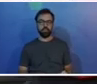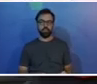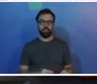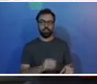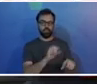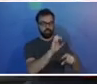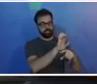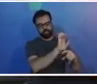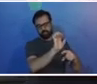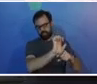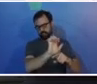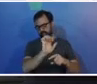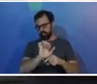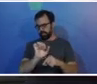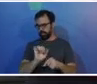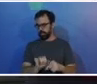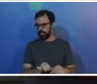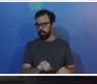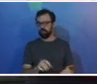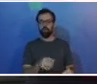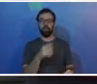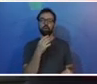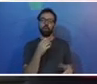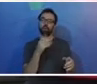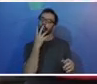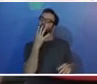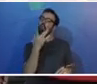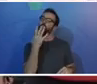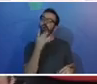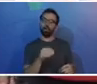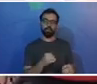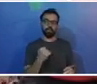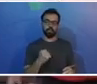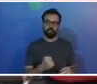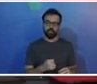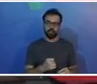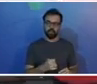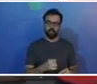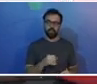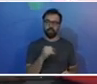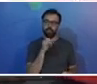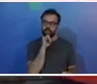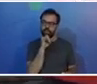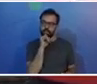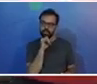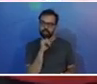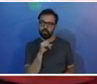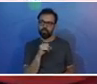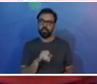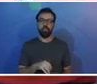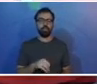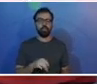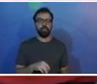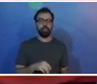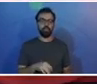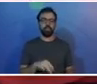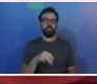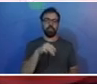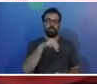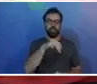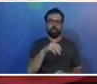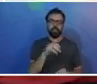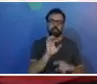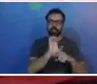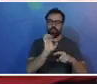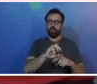está com a cor que vocês vão ter que pintar aqui. Por exemplo, nós já pegamos o estado do Mato